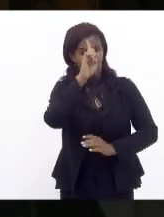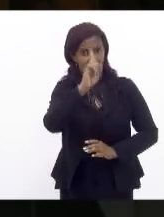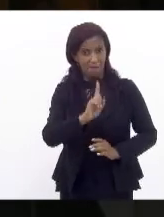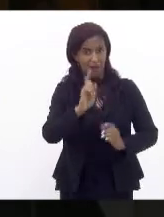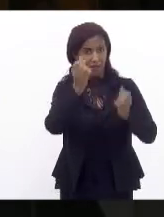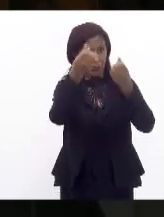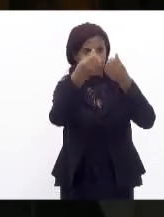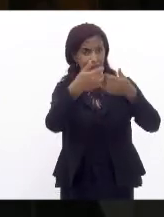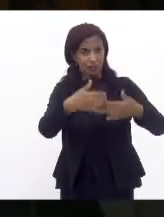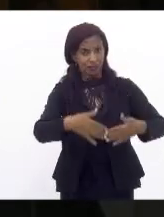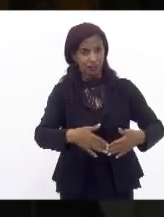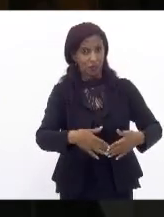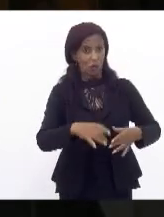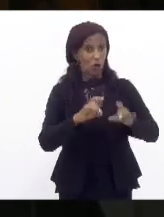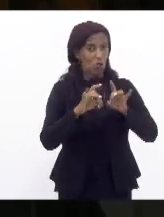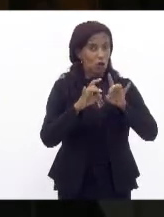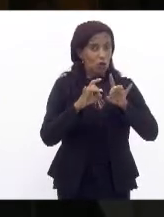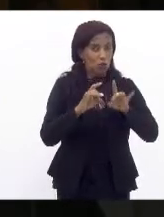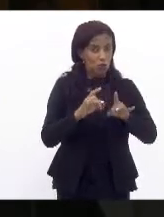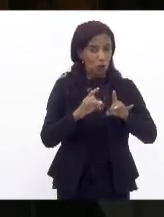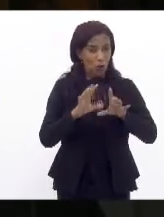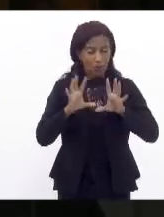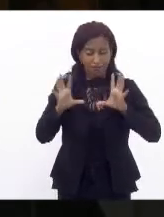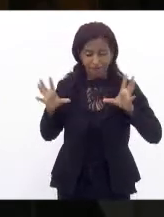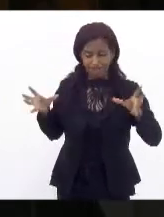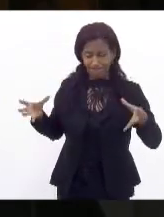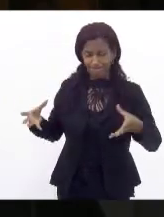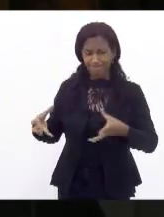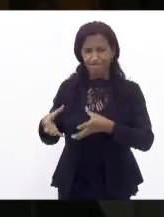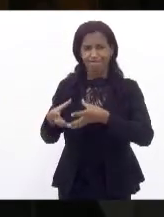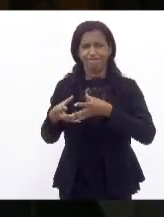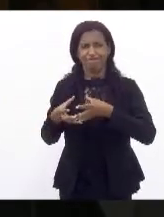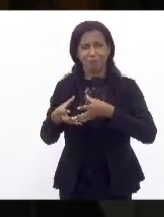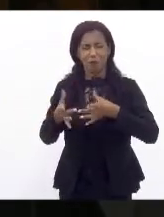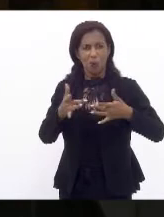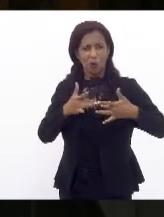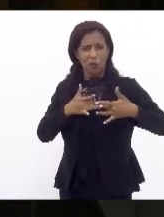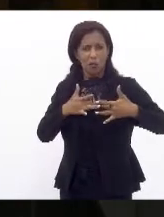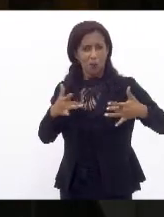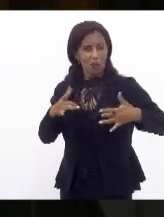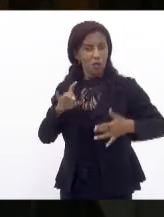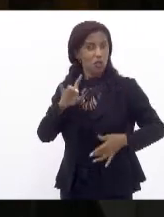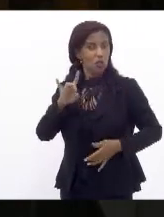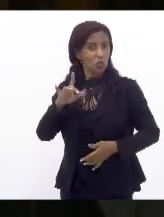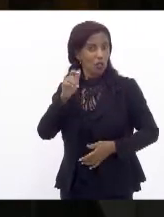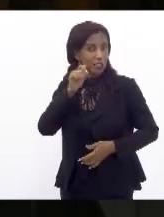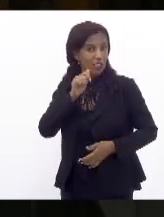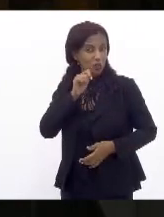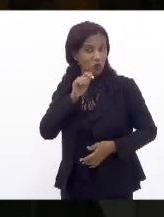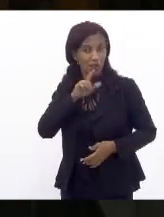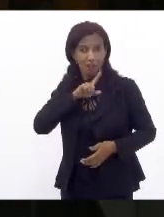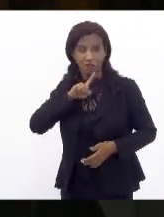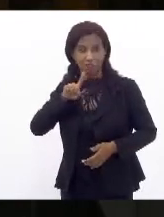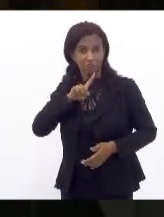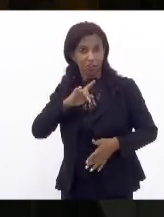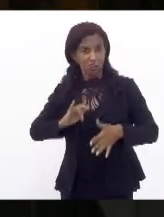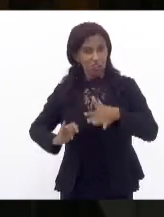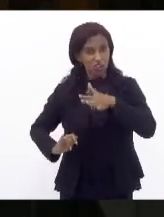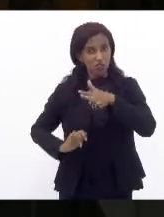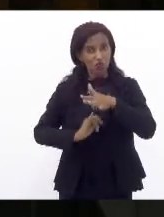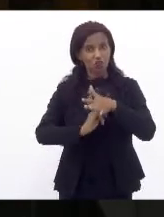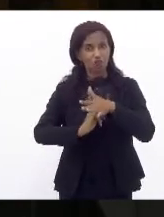Acontece que uma onda de solidariedade, não só das mulheres, mas de